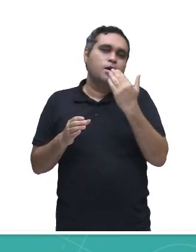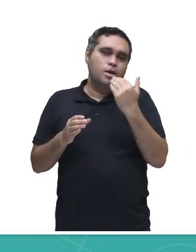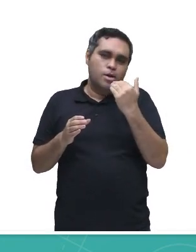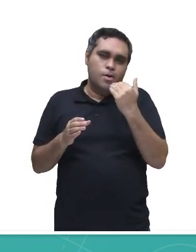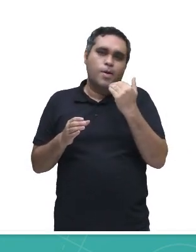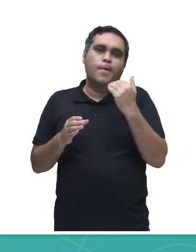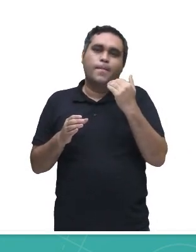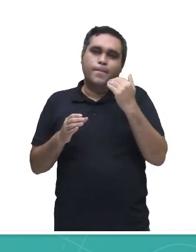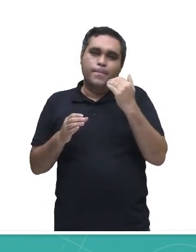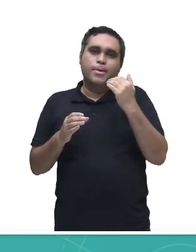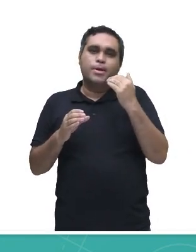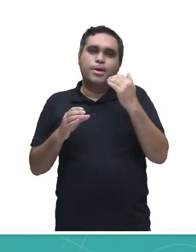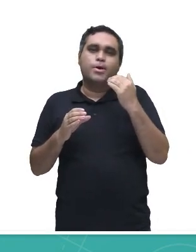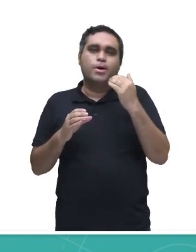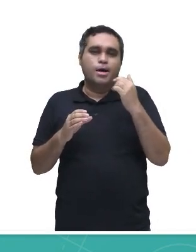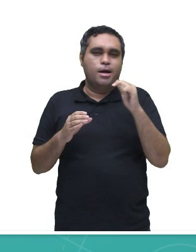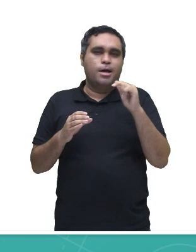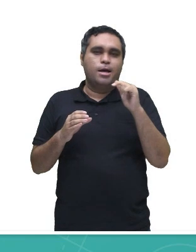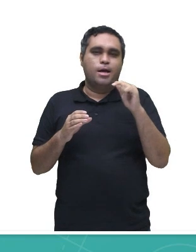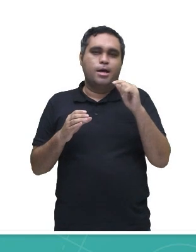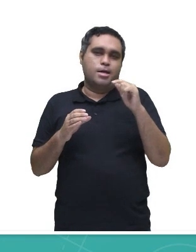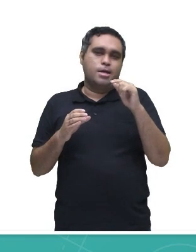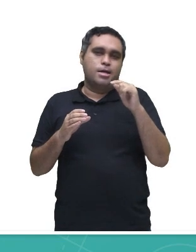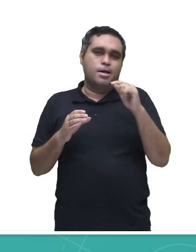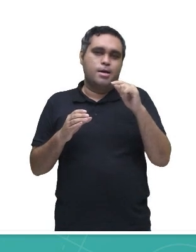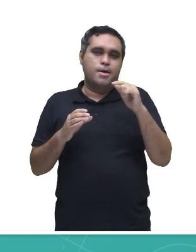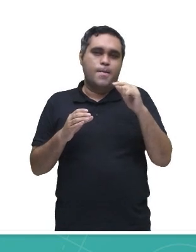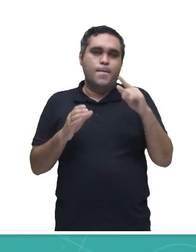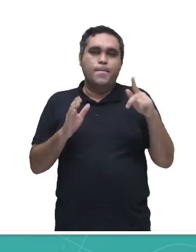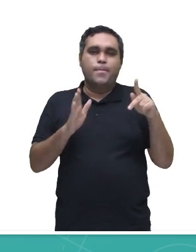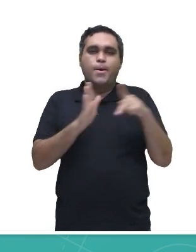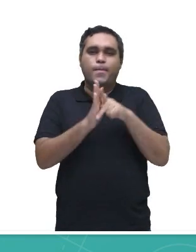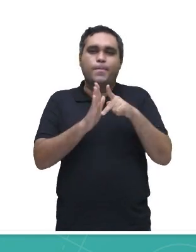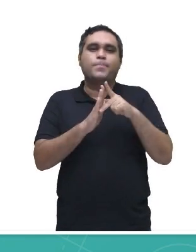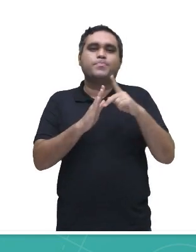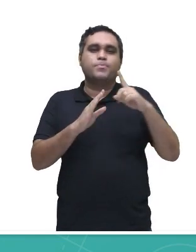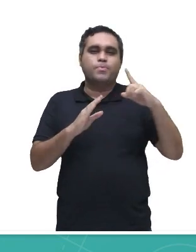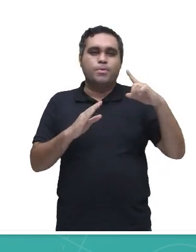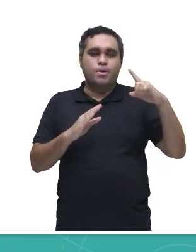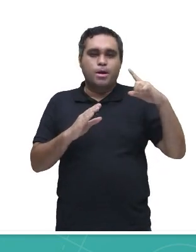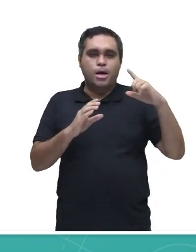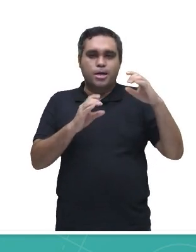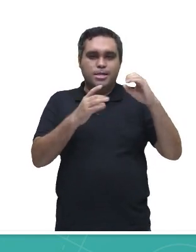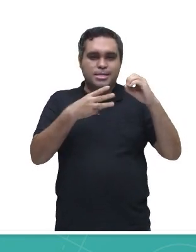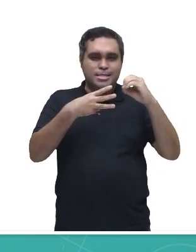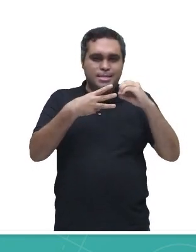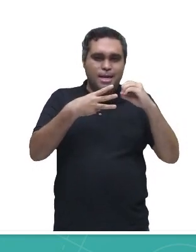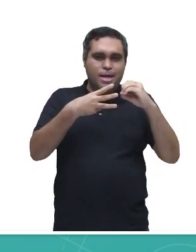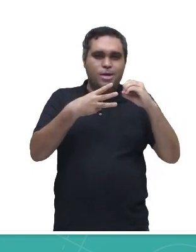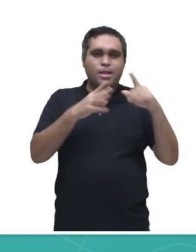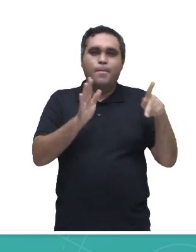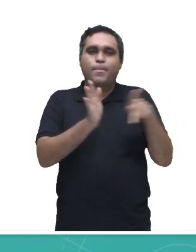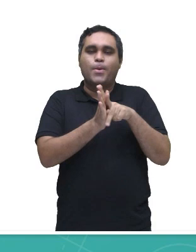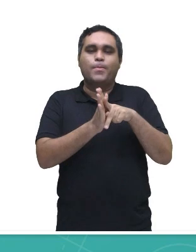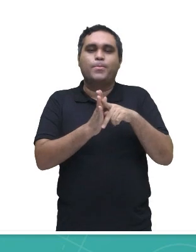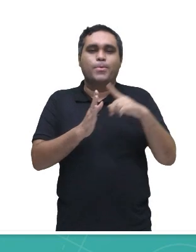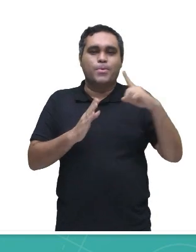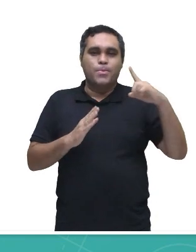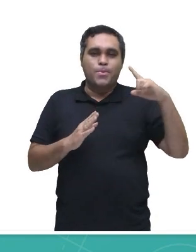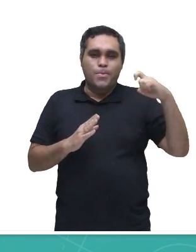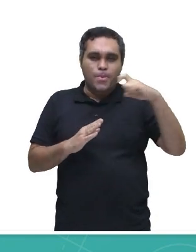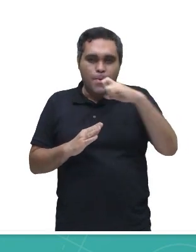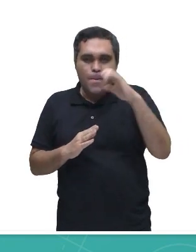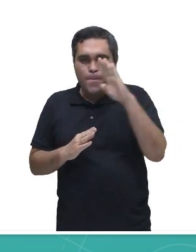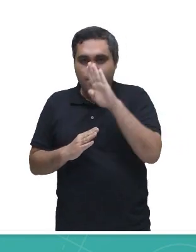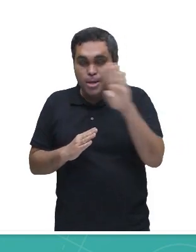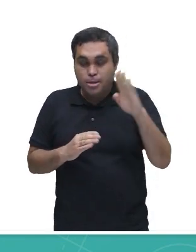produto oriundo ali da participação de bactérias, né, de células bacterianas, da bactéria. E aí, a gente está